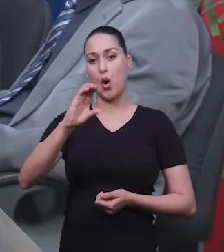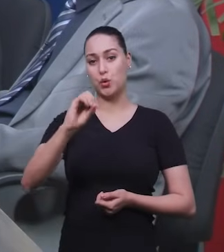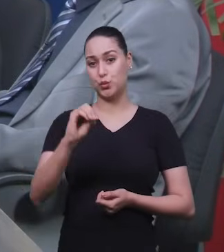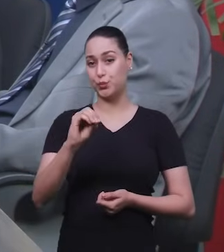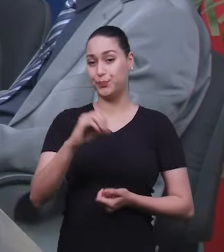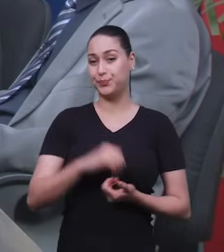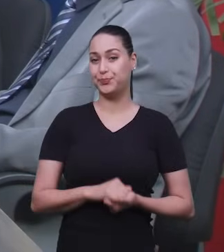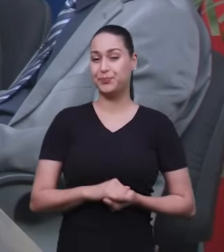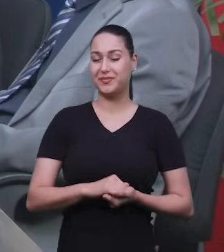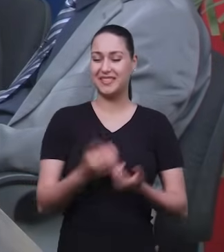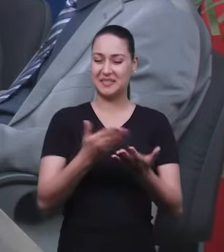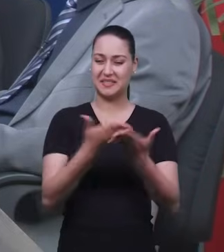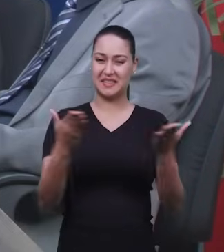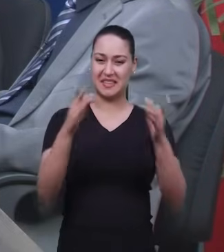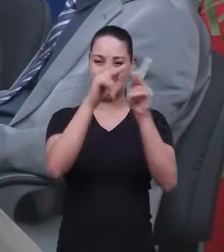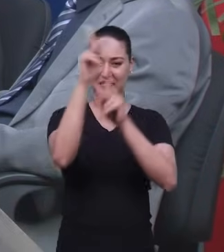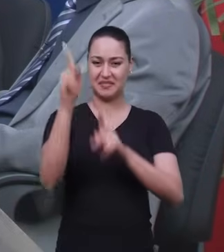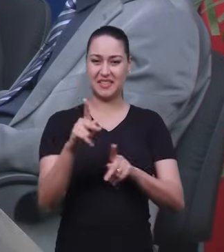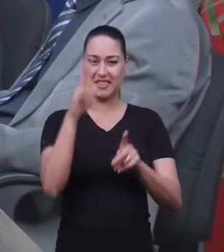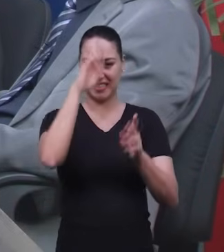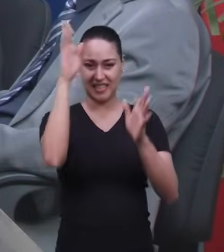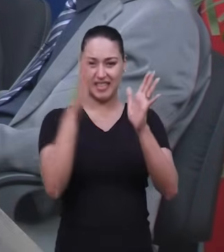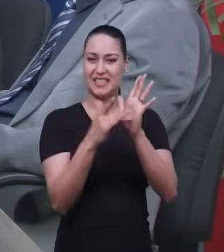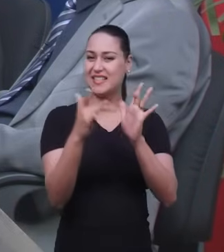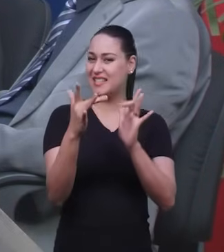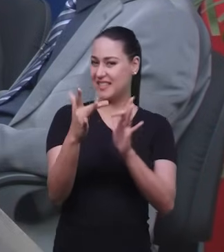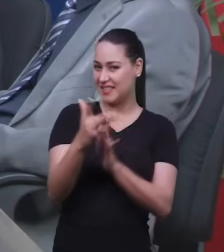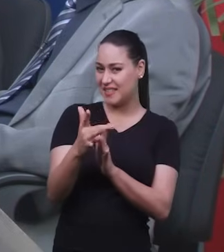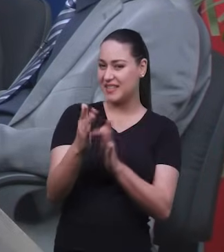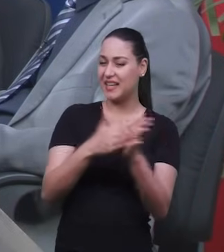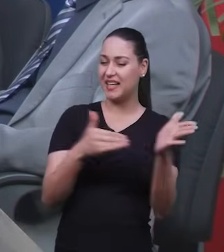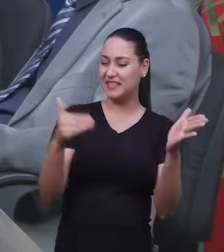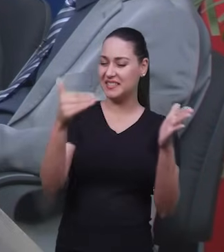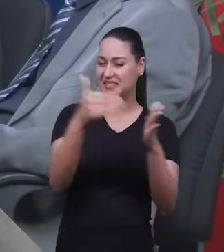Cumprimento a todos os irmãos com a paz do Senhor, os que estão nos ouvindo também.